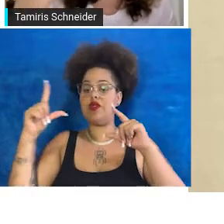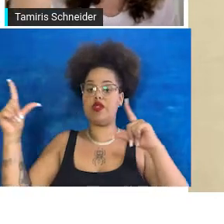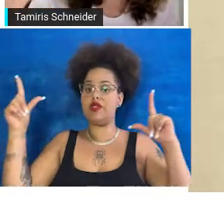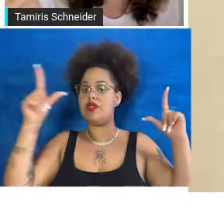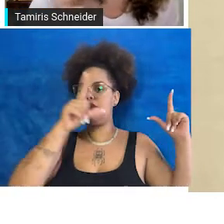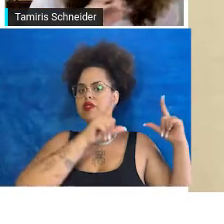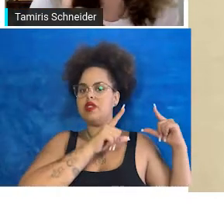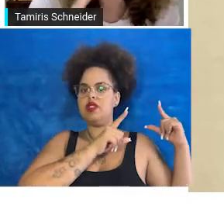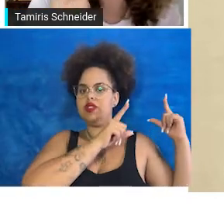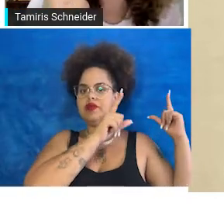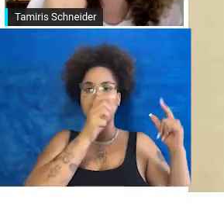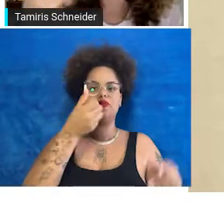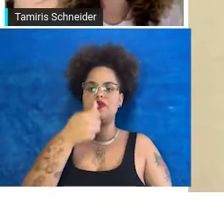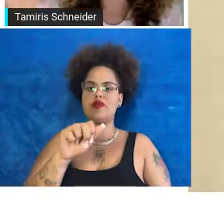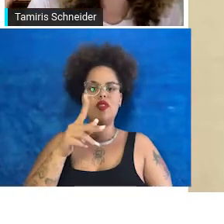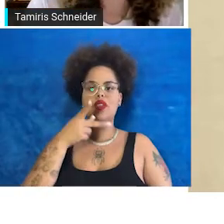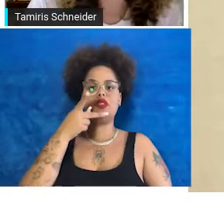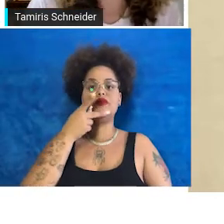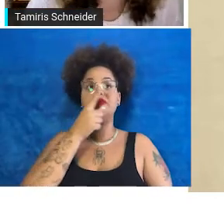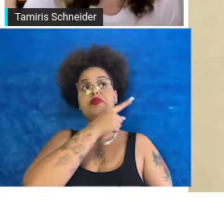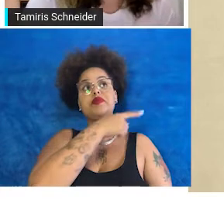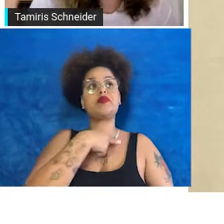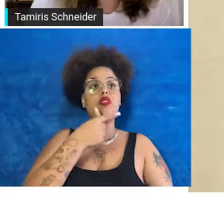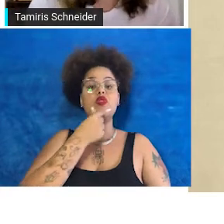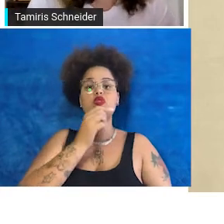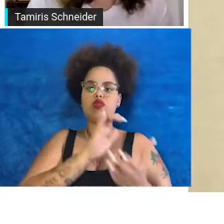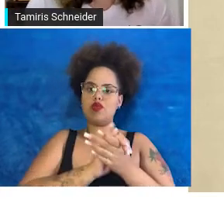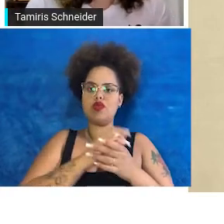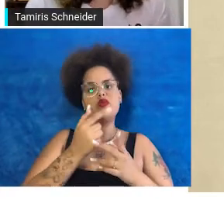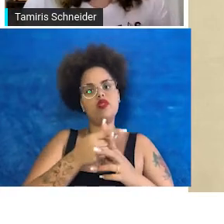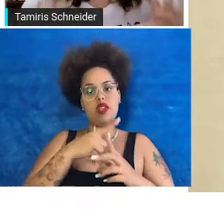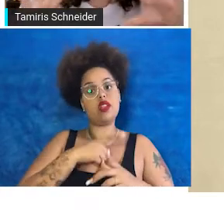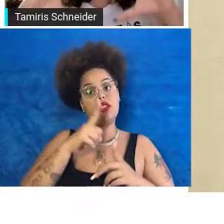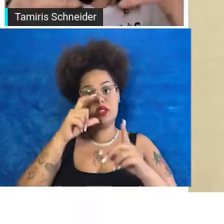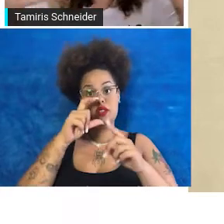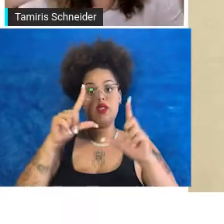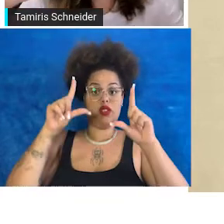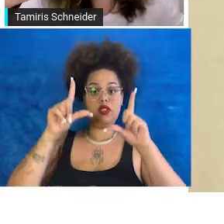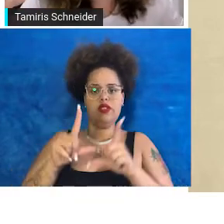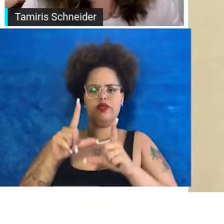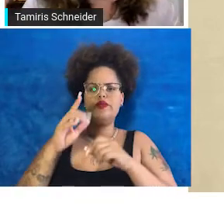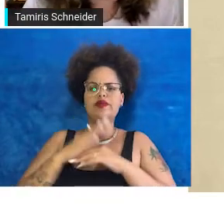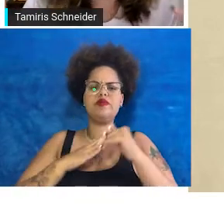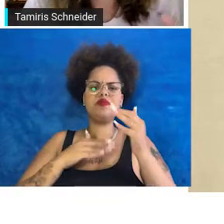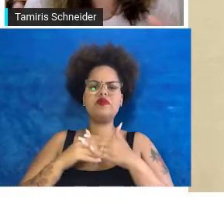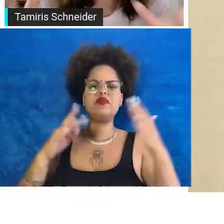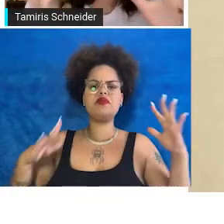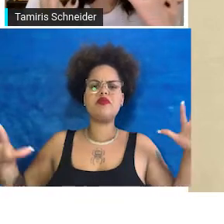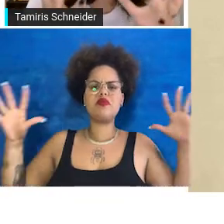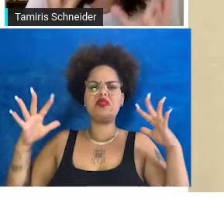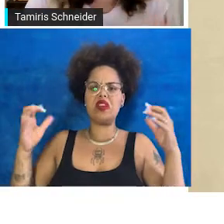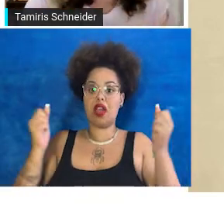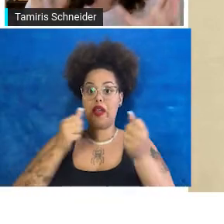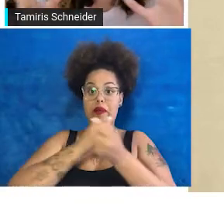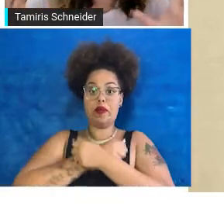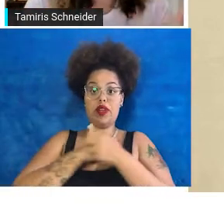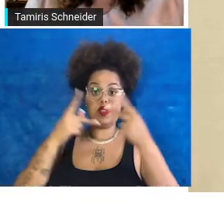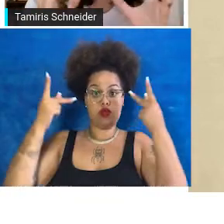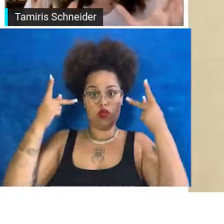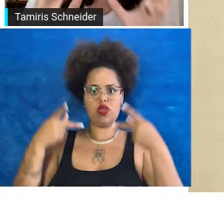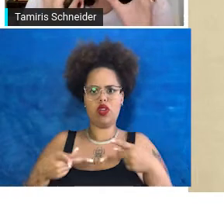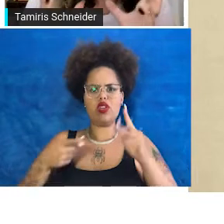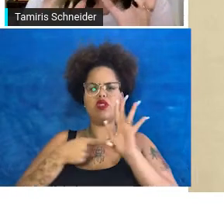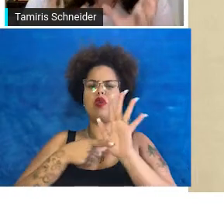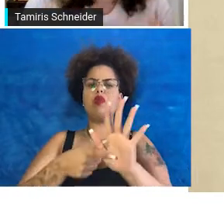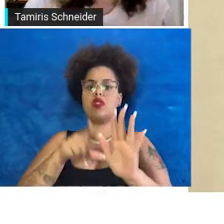olha, aquele ali, ela não precisa falar, aquele ali é meu esposo, porque tem uma foto dele. Então a gente constrói um cenário que abraça a personagem e mostra